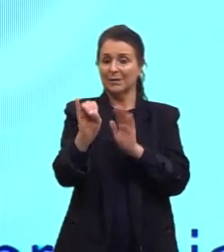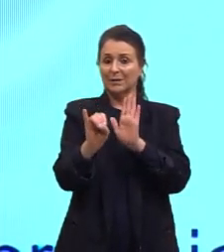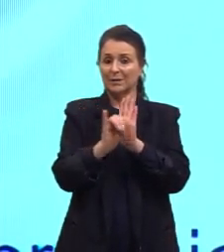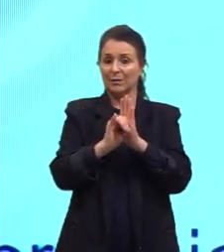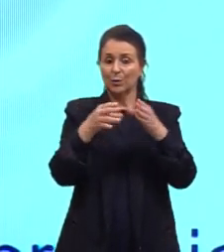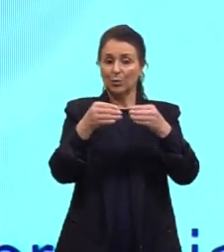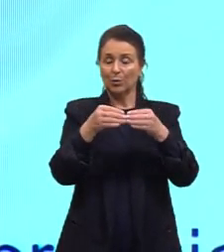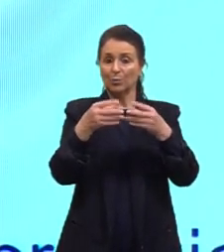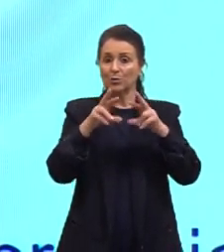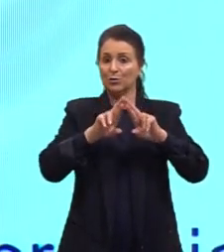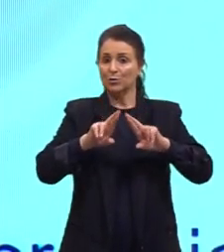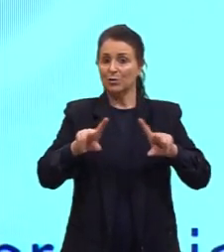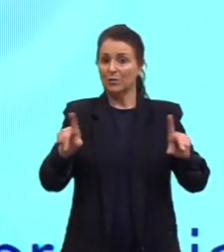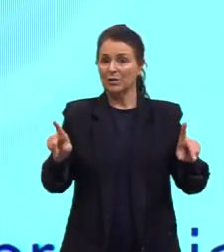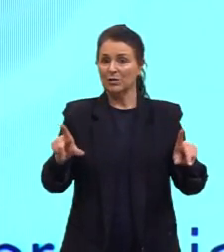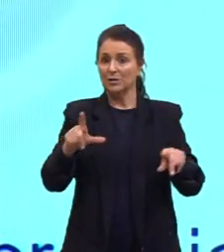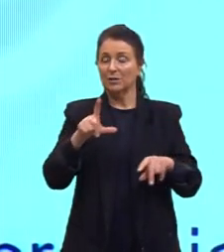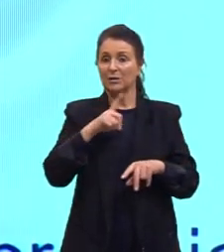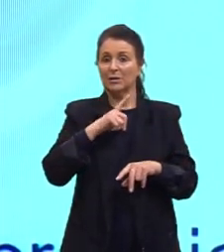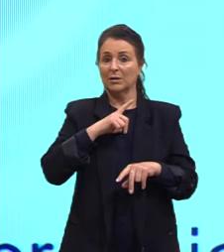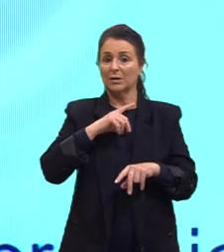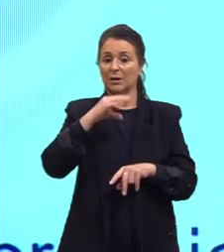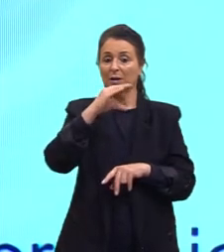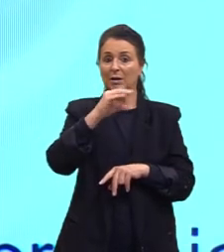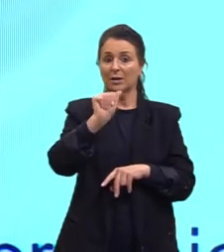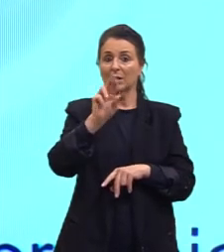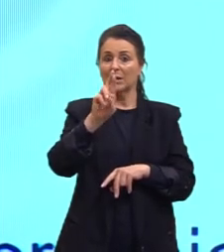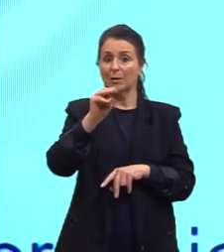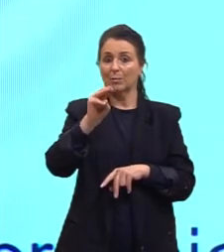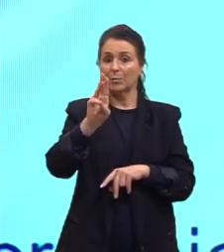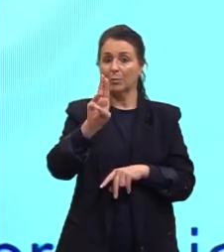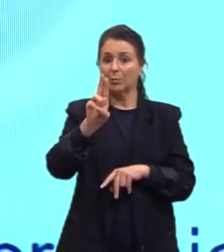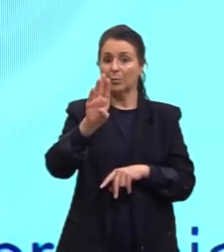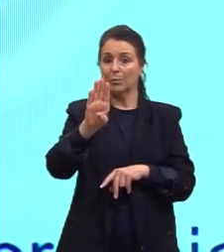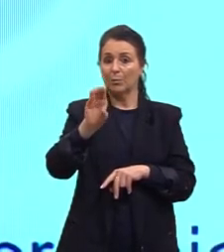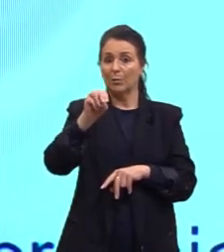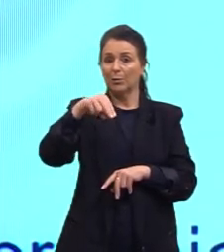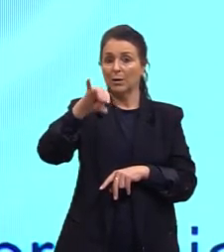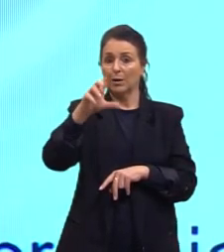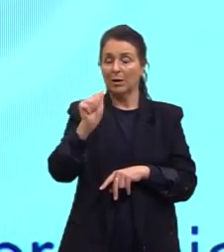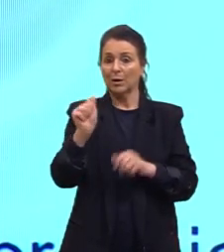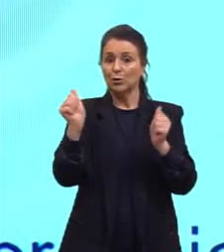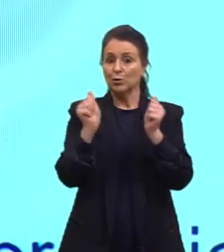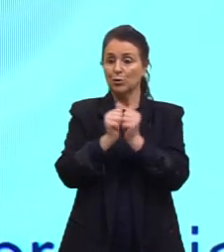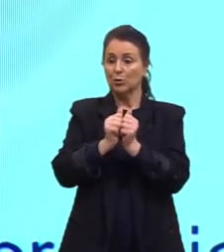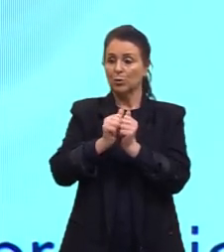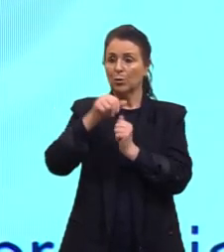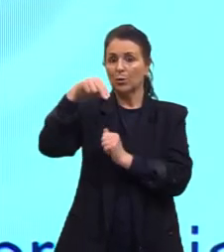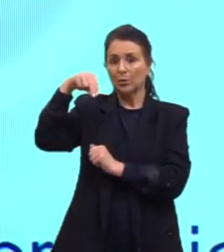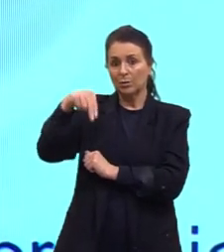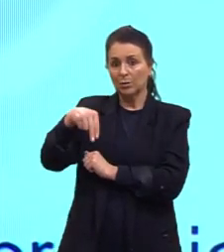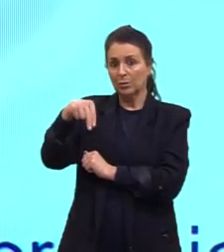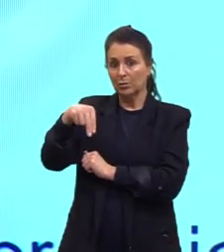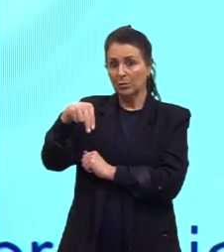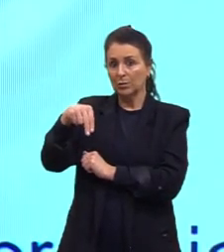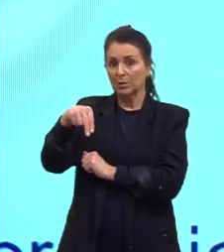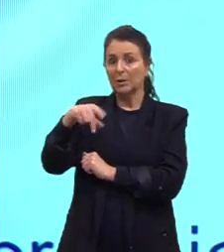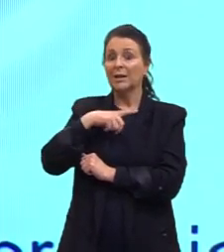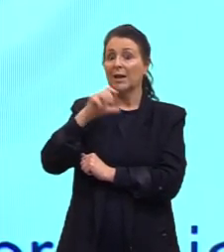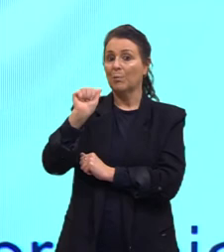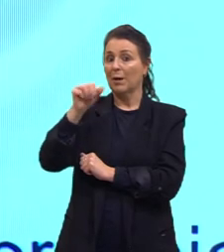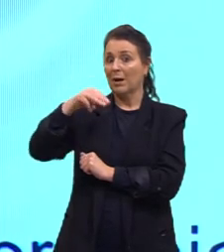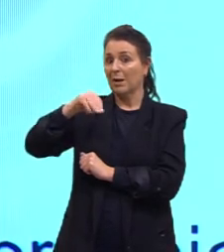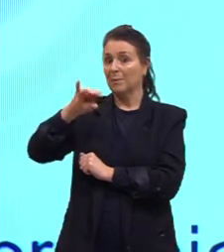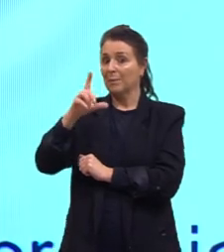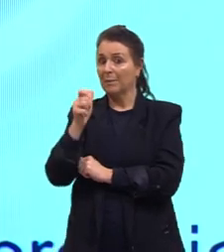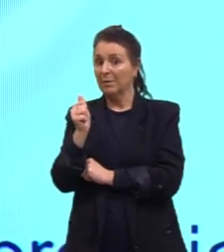grupos diferentes né eu tenho também uma carbonila no meio junto com o nitrogênio aí sim eu tenho uma amida